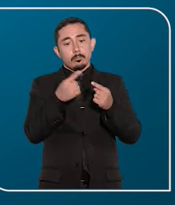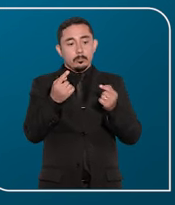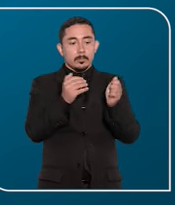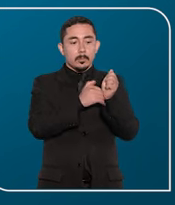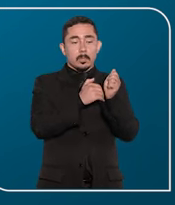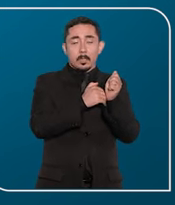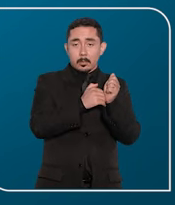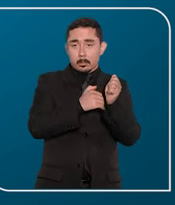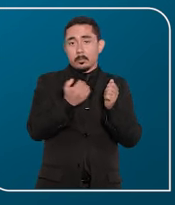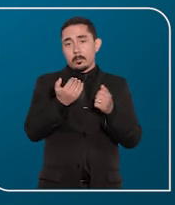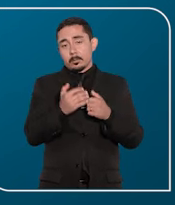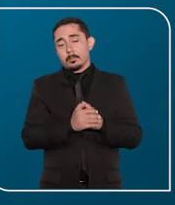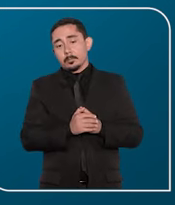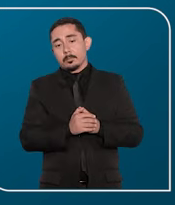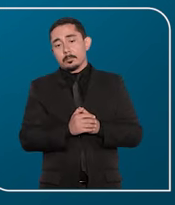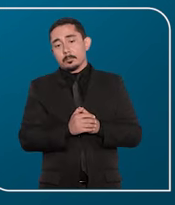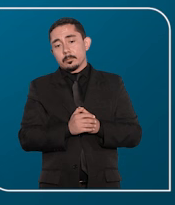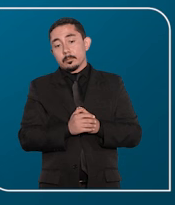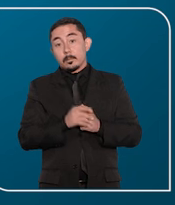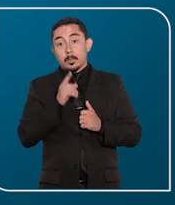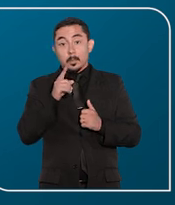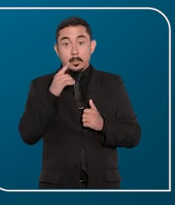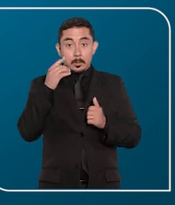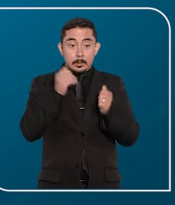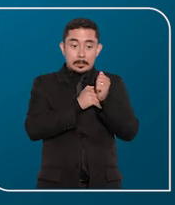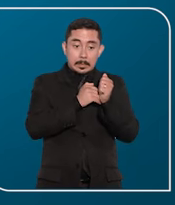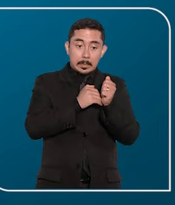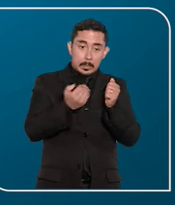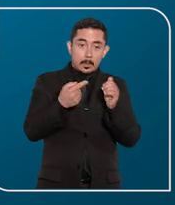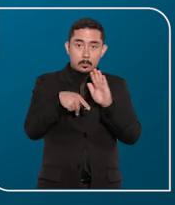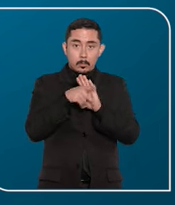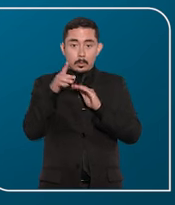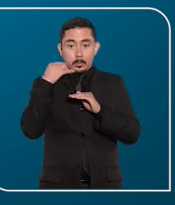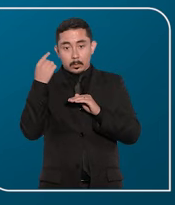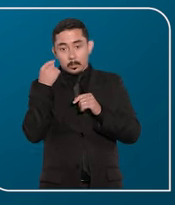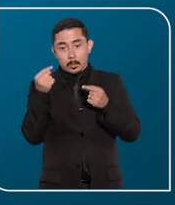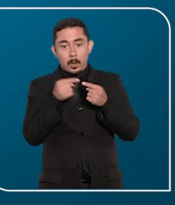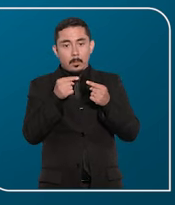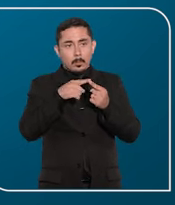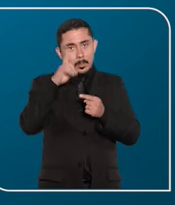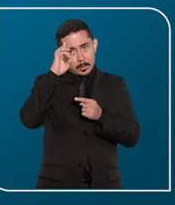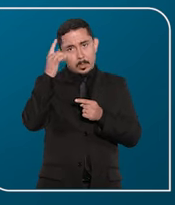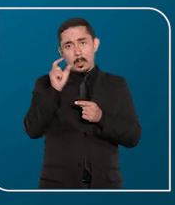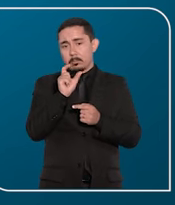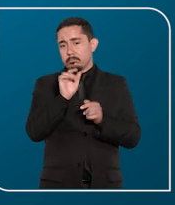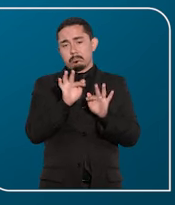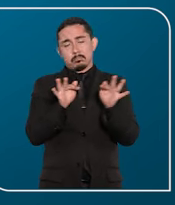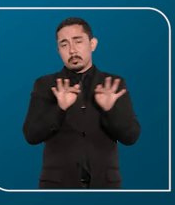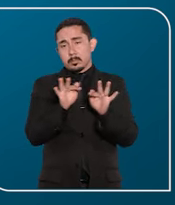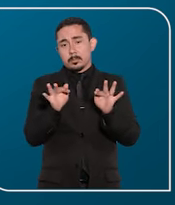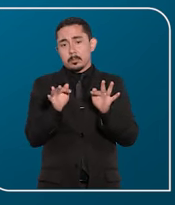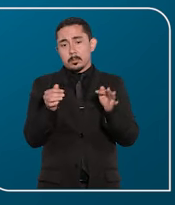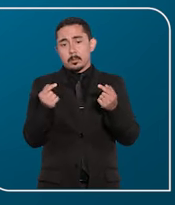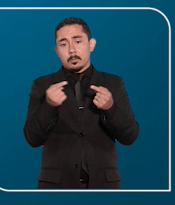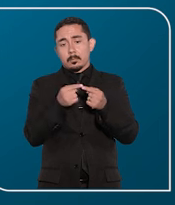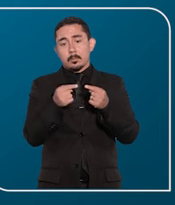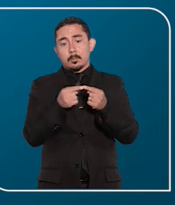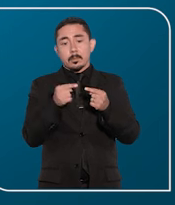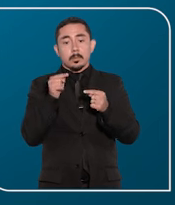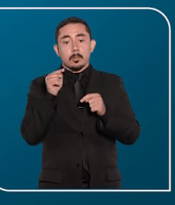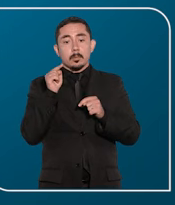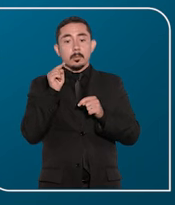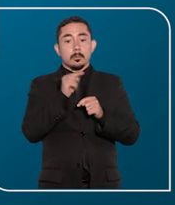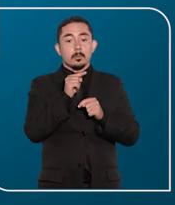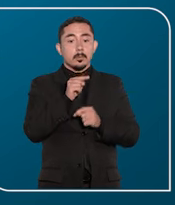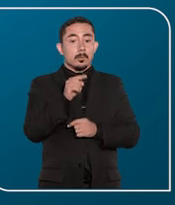profissional. O sigilo profissional do advogado, ele vem de uma ideia muito simples, faz parte, intrínseco